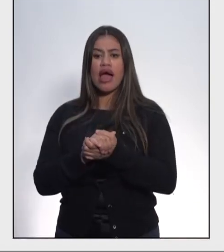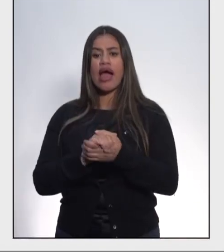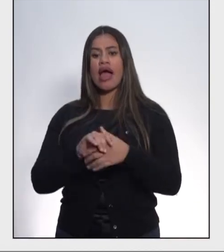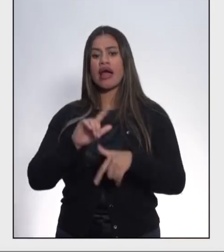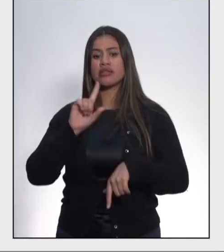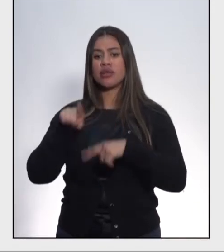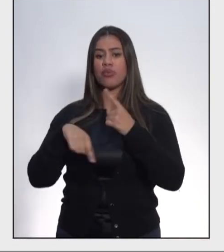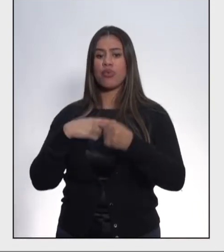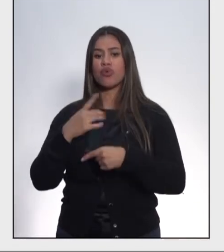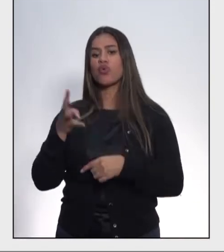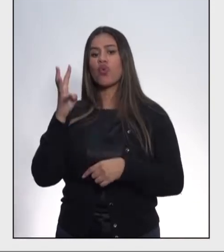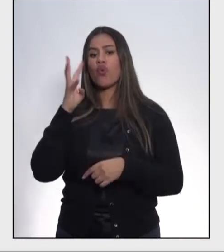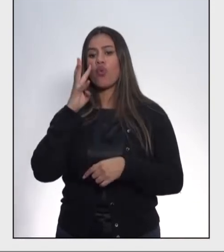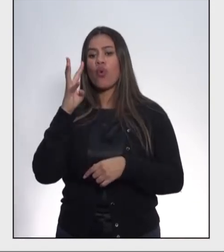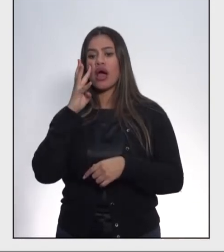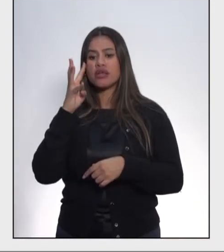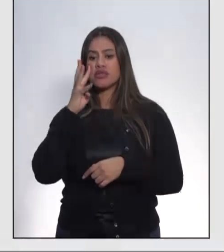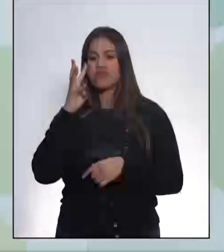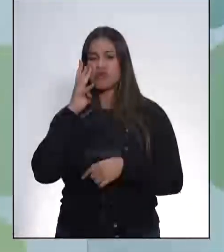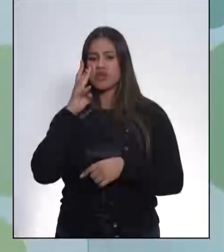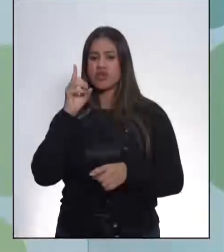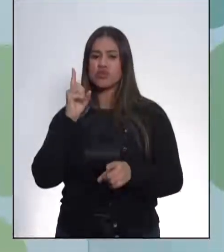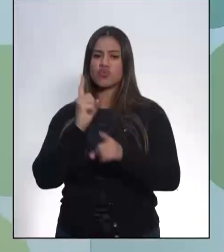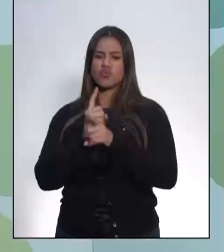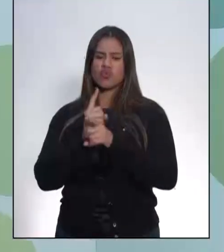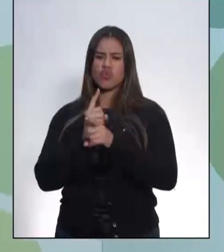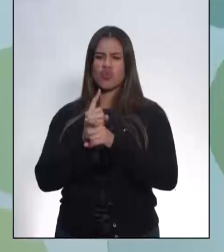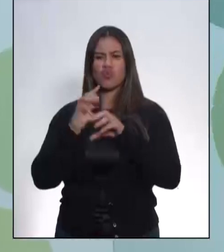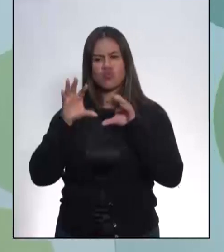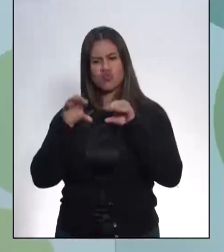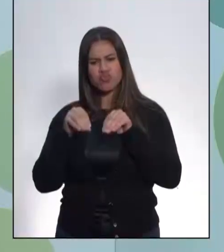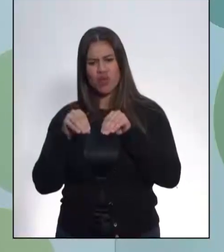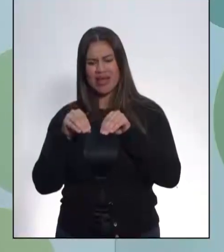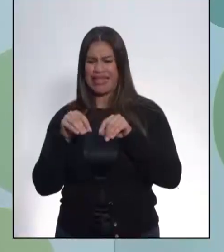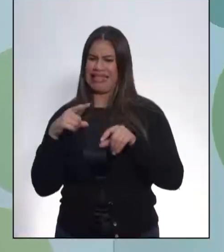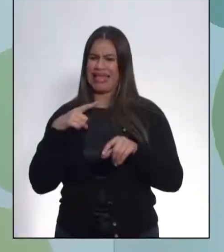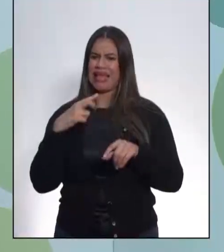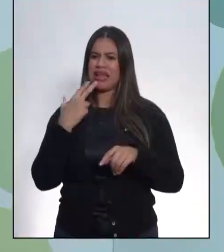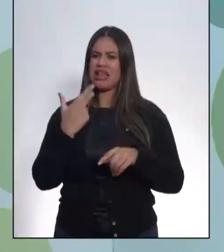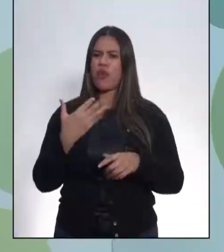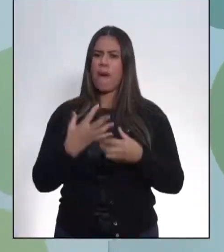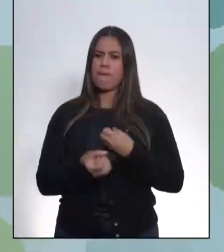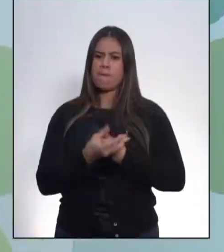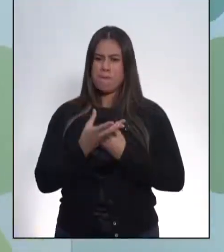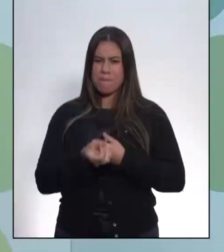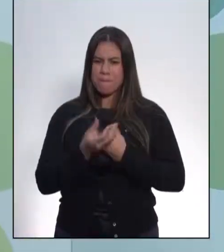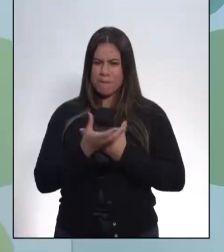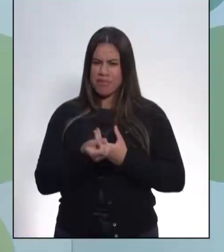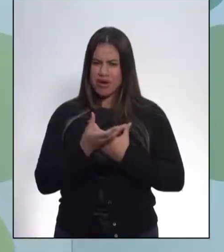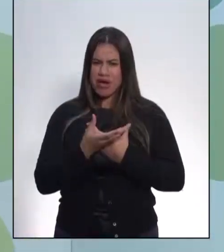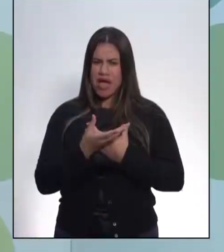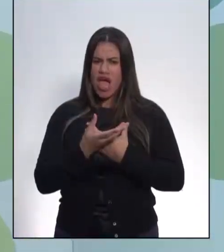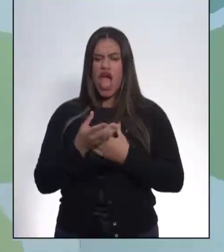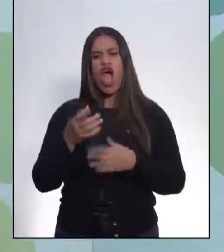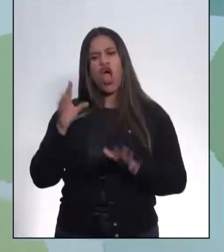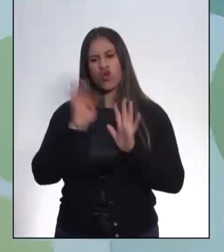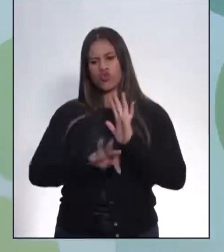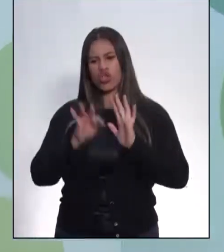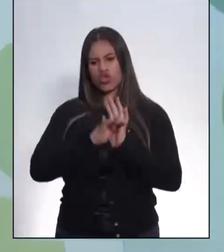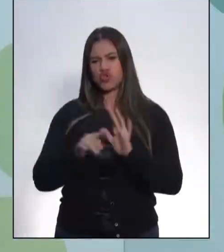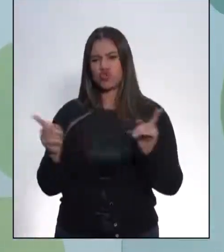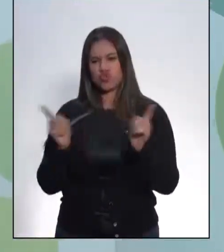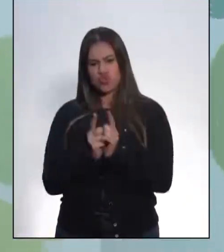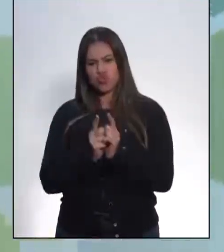achada numa quarta-feira, sumariamente anoitecida. Está cheio de linguagem aqui poética. Não é porque o texto é curto, é sintético, não é porque é uma rede